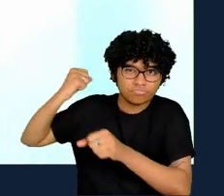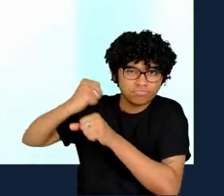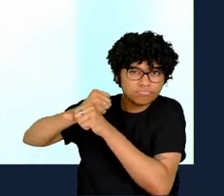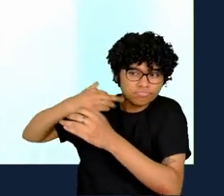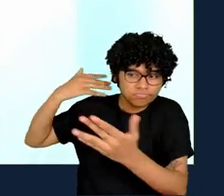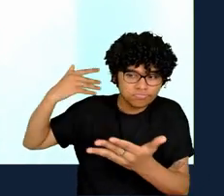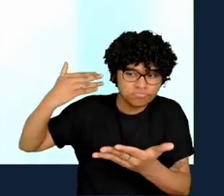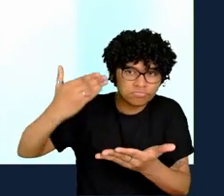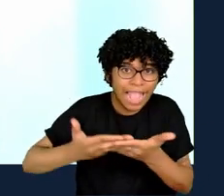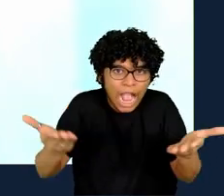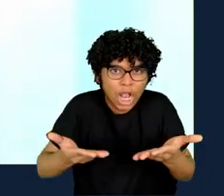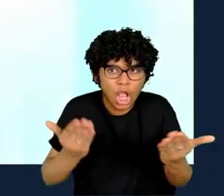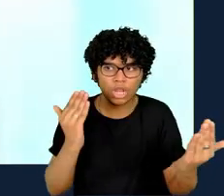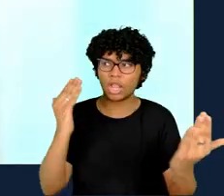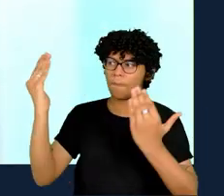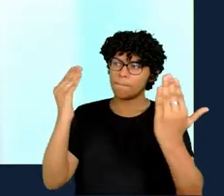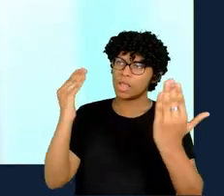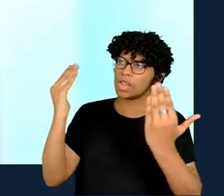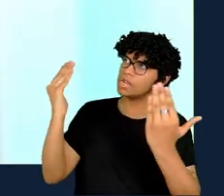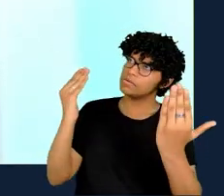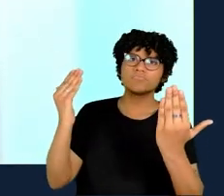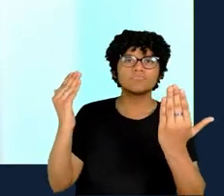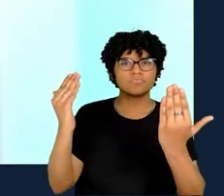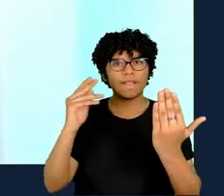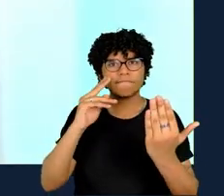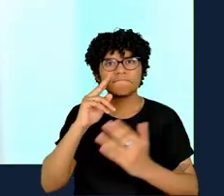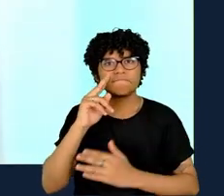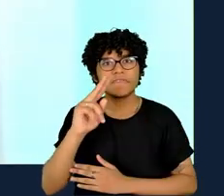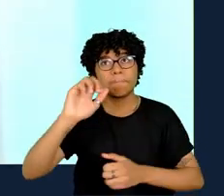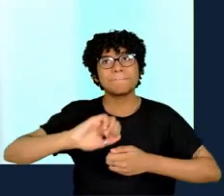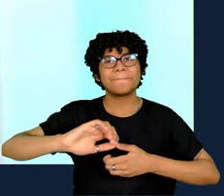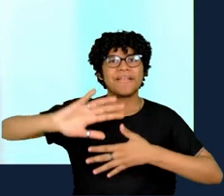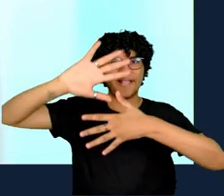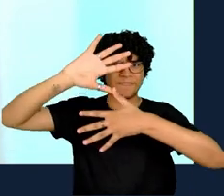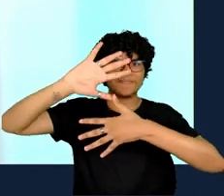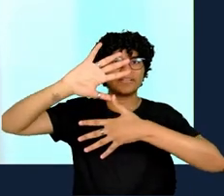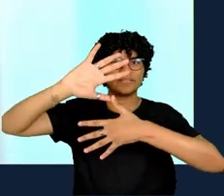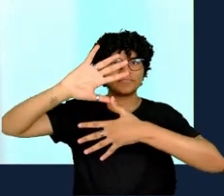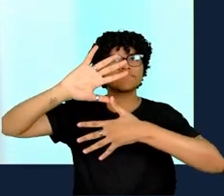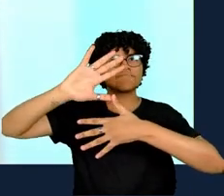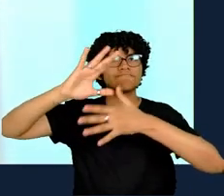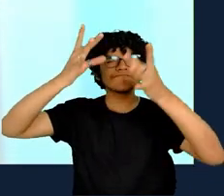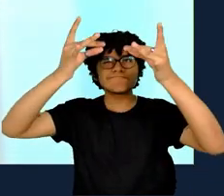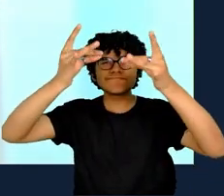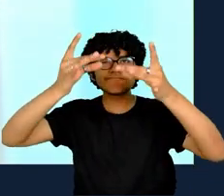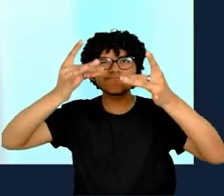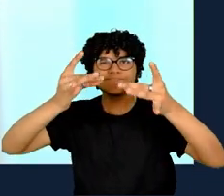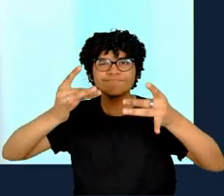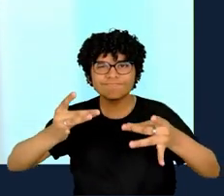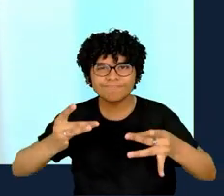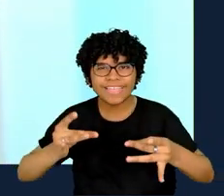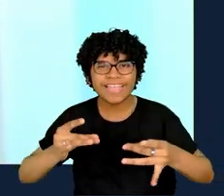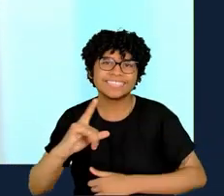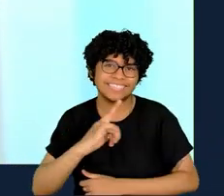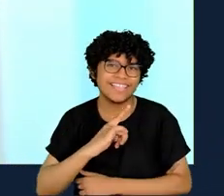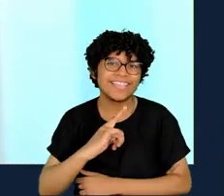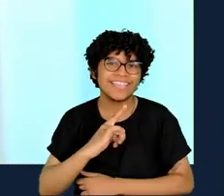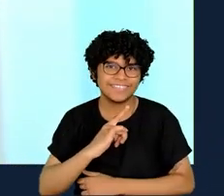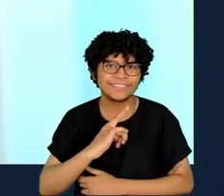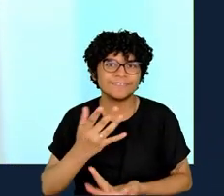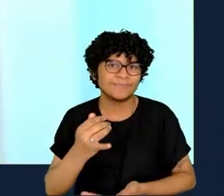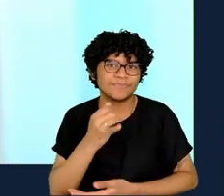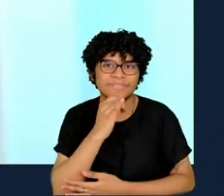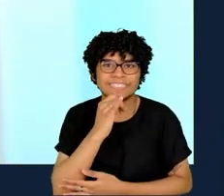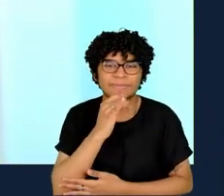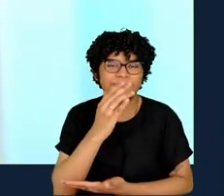Você consegue ver, através do mapa, como que as coisas vão ficando miudinhas, né? A questão do